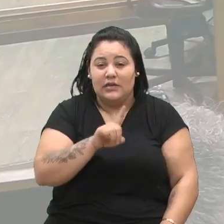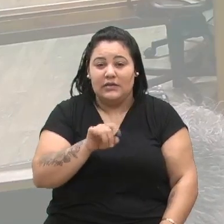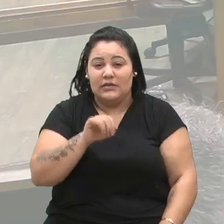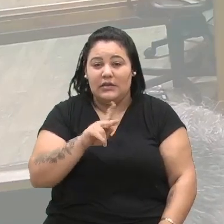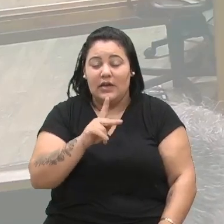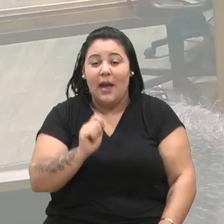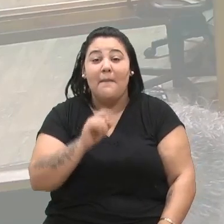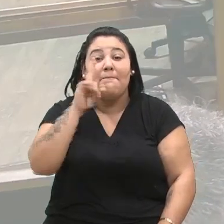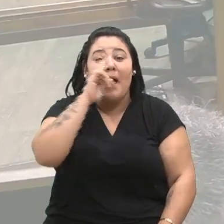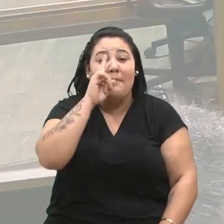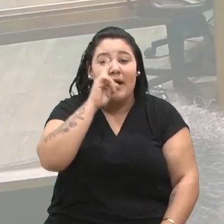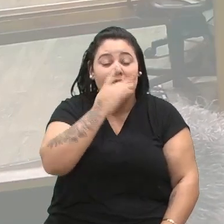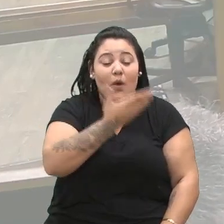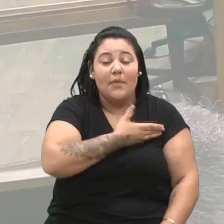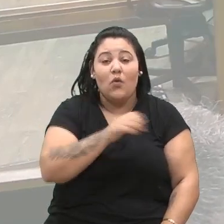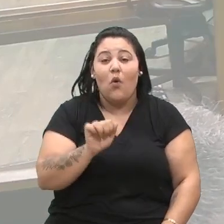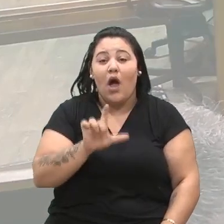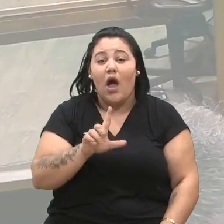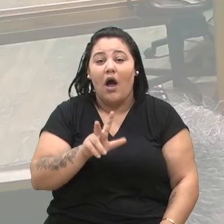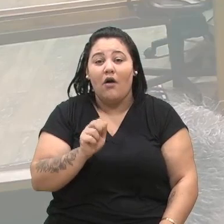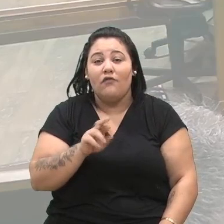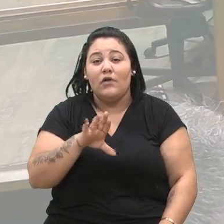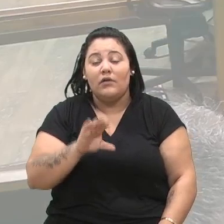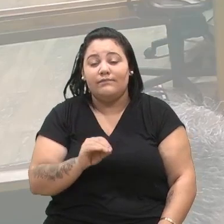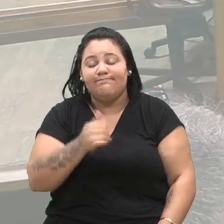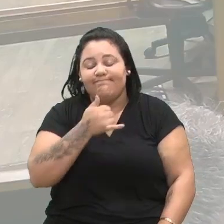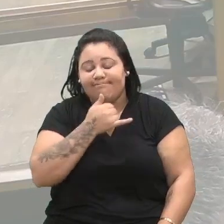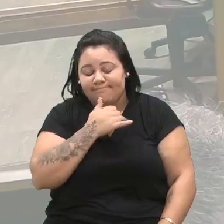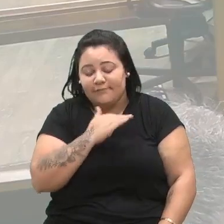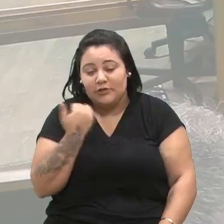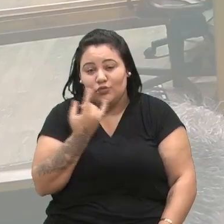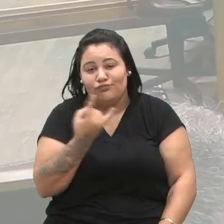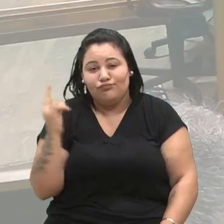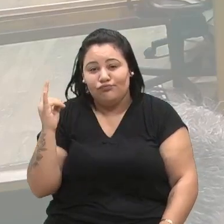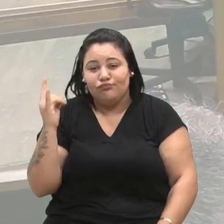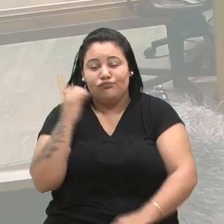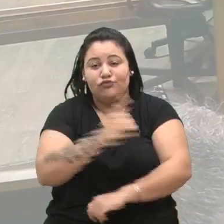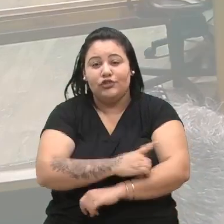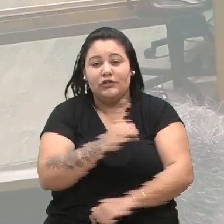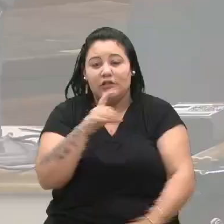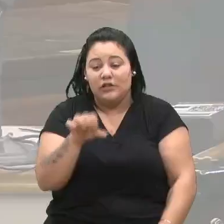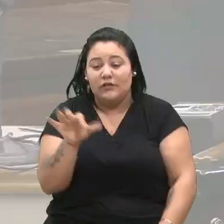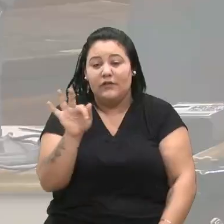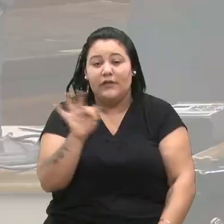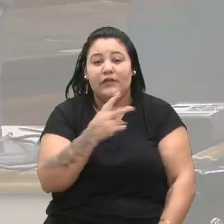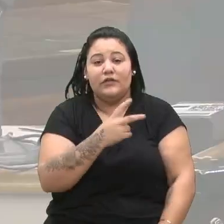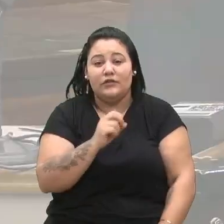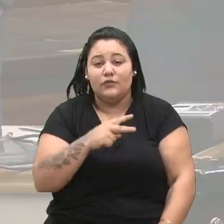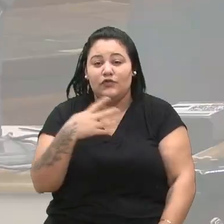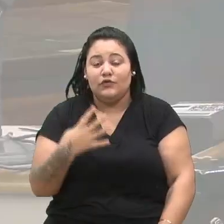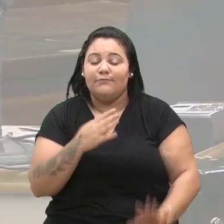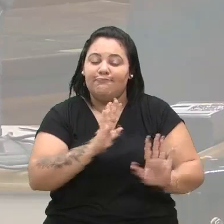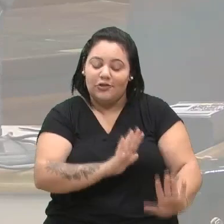Álvaro Barreto, que infelizmente faleceu no último dia 19 de fevereiro de 2024. Então fica aqui nossos mais